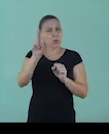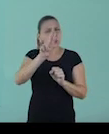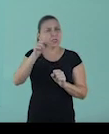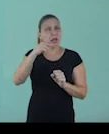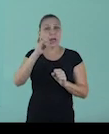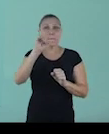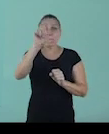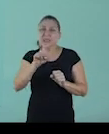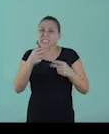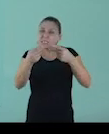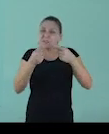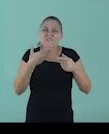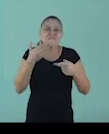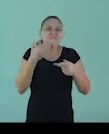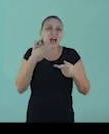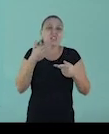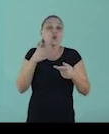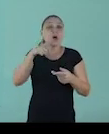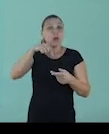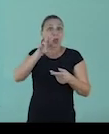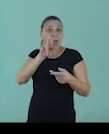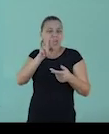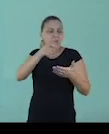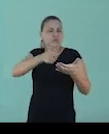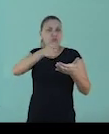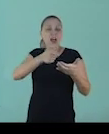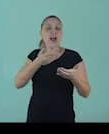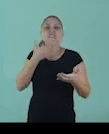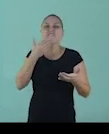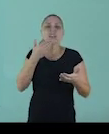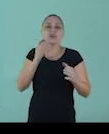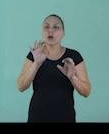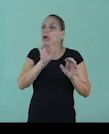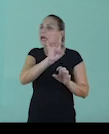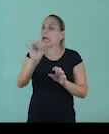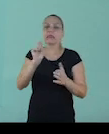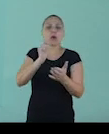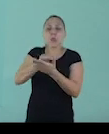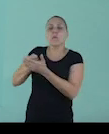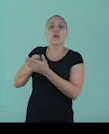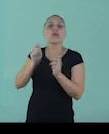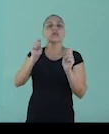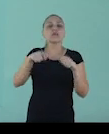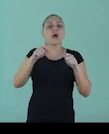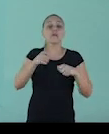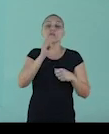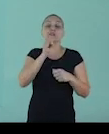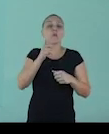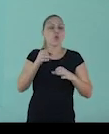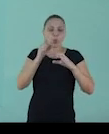e o QR Code vai ser gerado automaticamente a cada transação o cliente tomou aquele suco e agora vai pagar